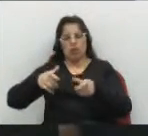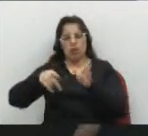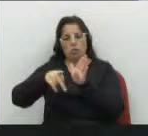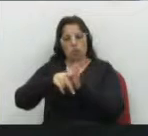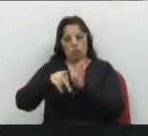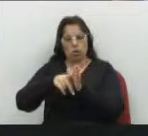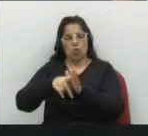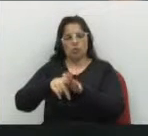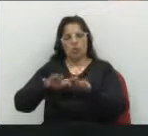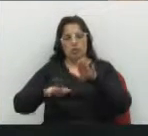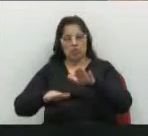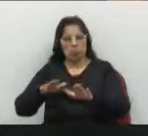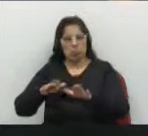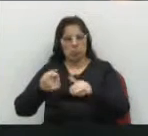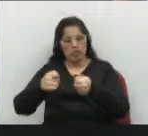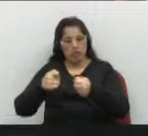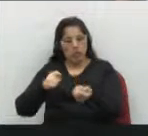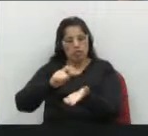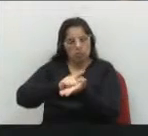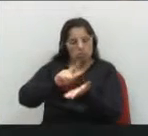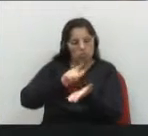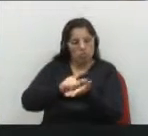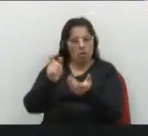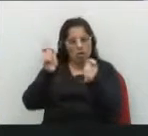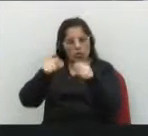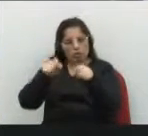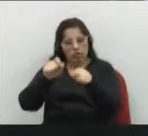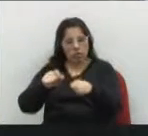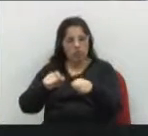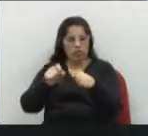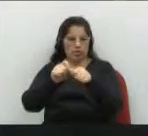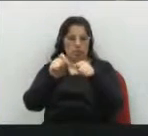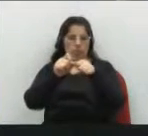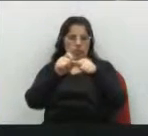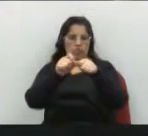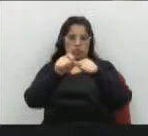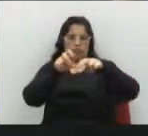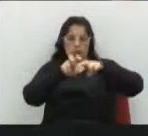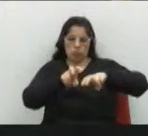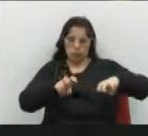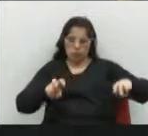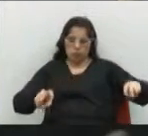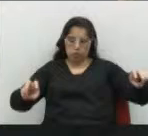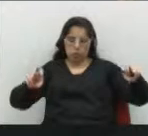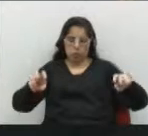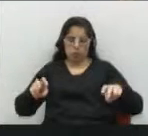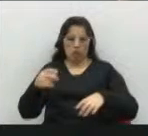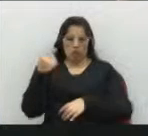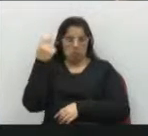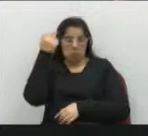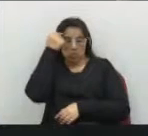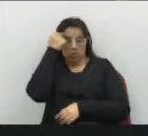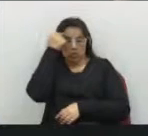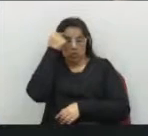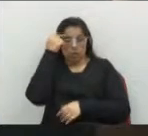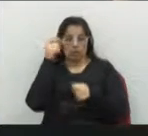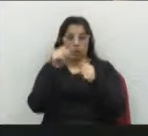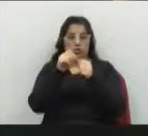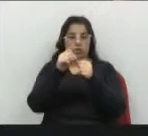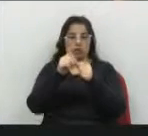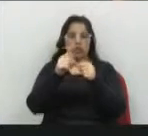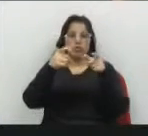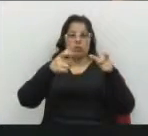fazer arquibancada e assim por diante. Eu tinha uma visão de fazer uma pista de arrancada no